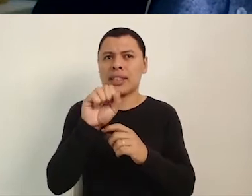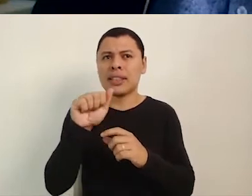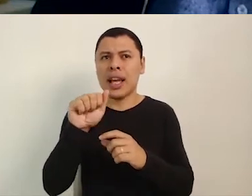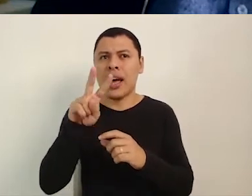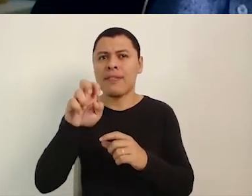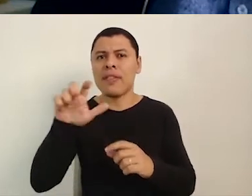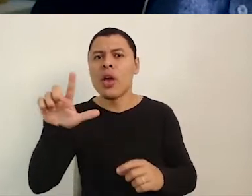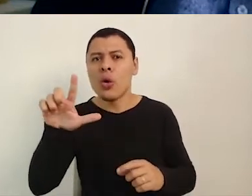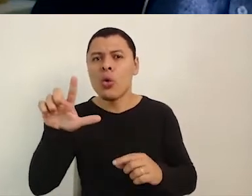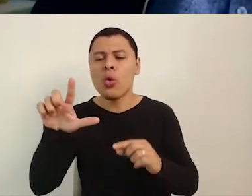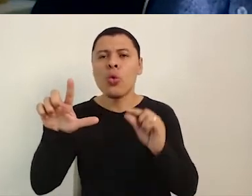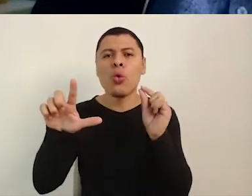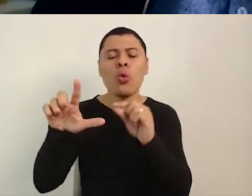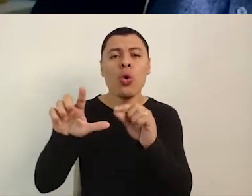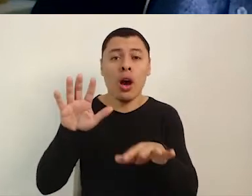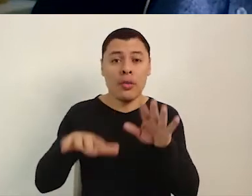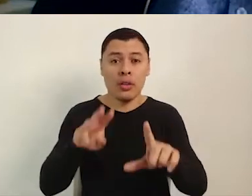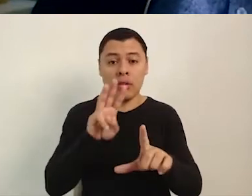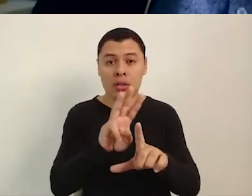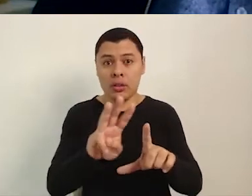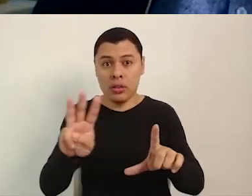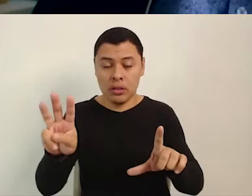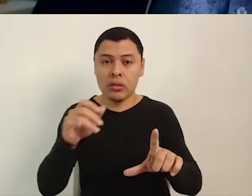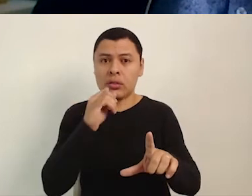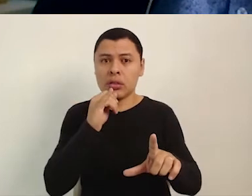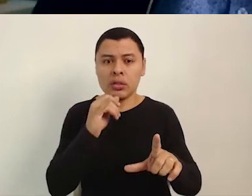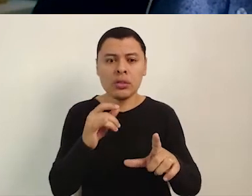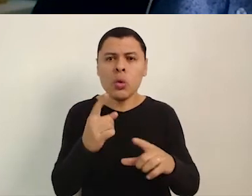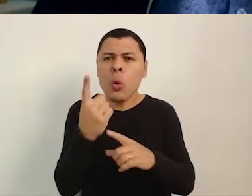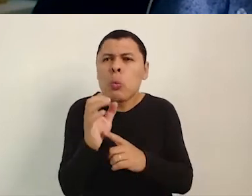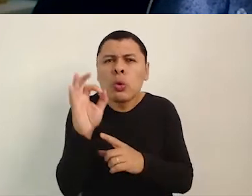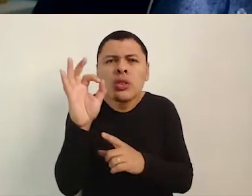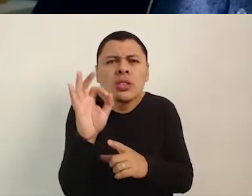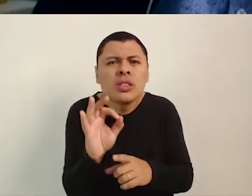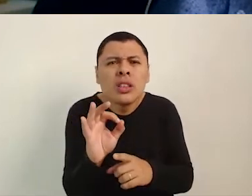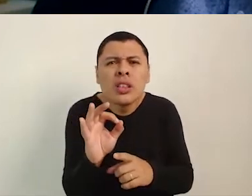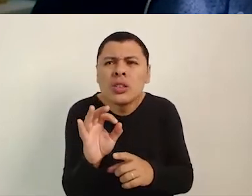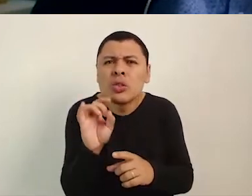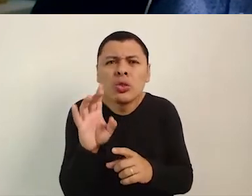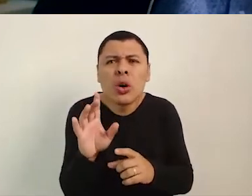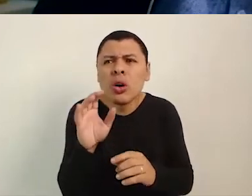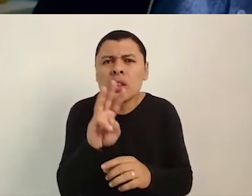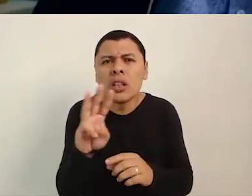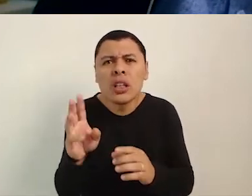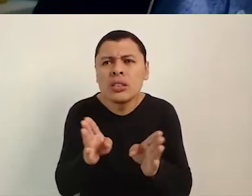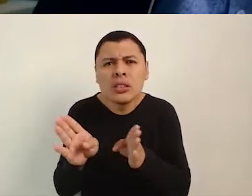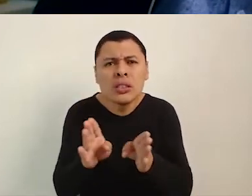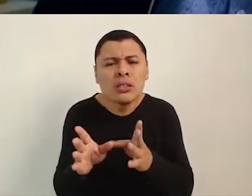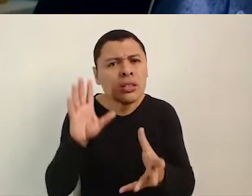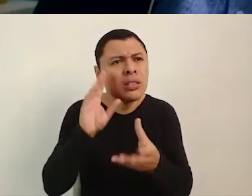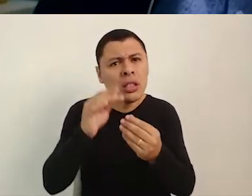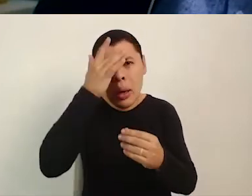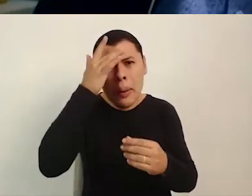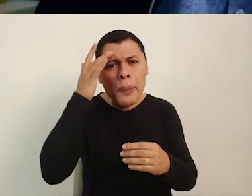né? Porque a gente, né, fala assim, meu Deus, 1% só de sites acessíveis, então quer dizer que as pessoas com deficiência só